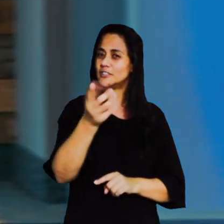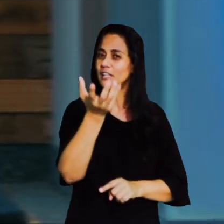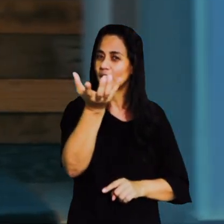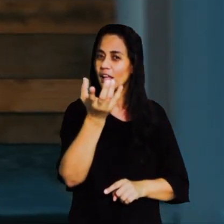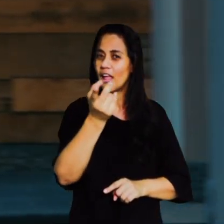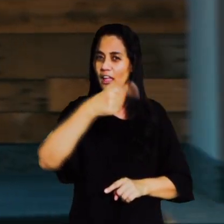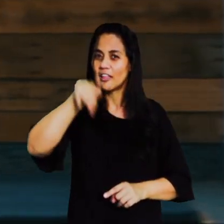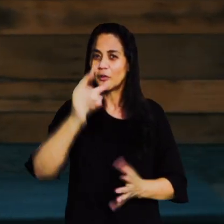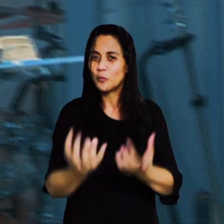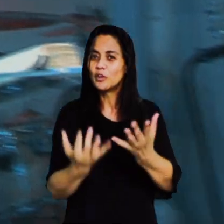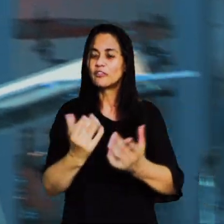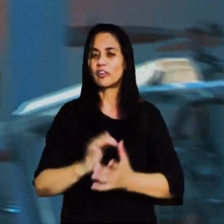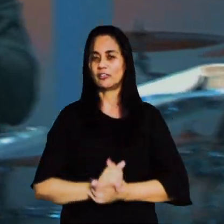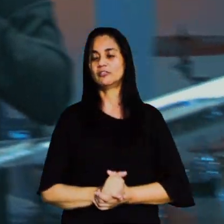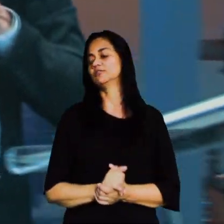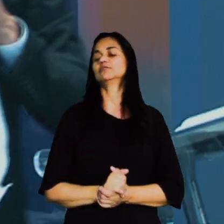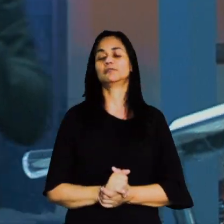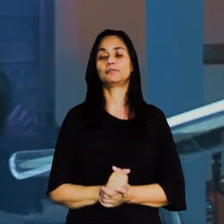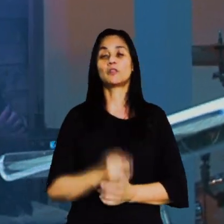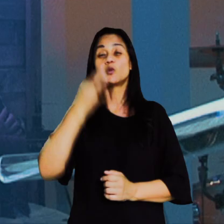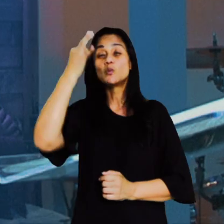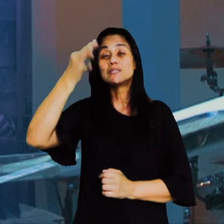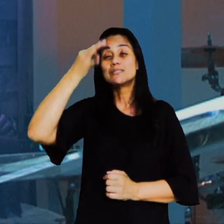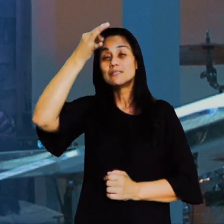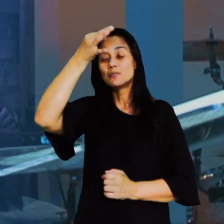E o Espírito Santo de Deus, ele estimula.